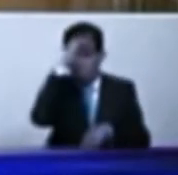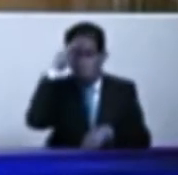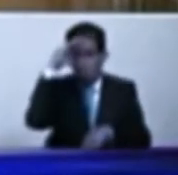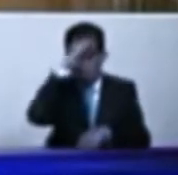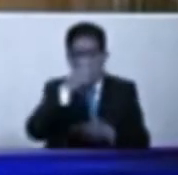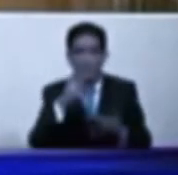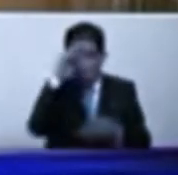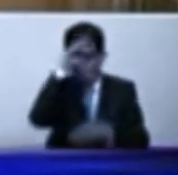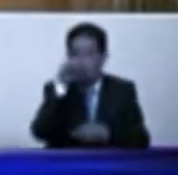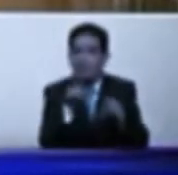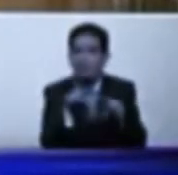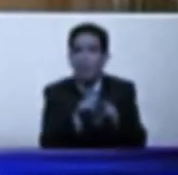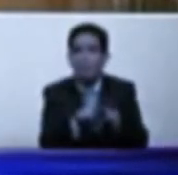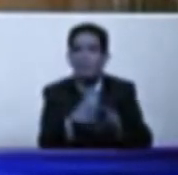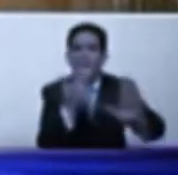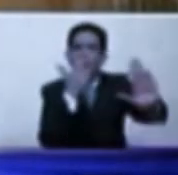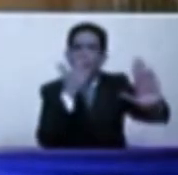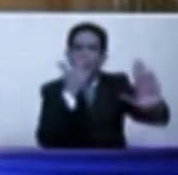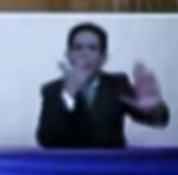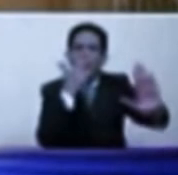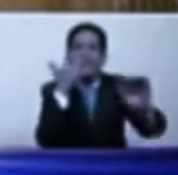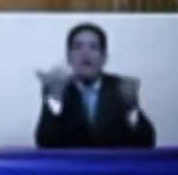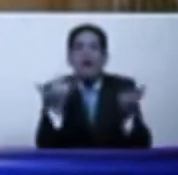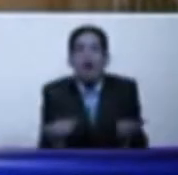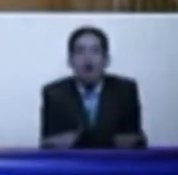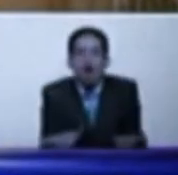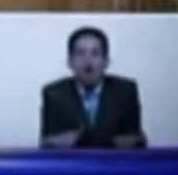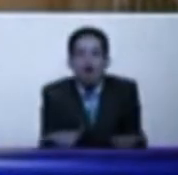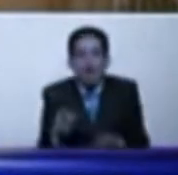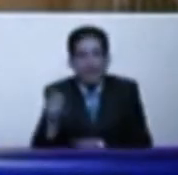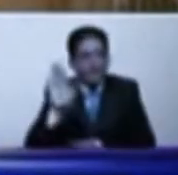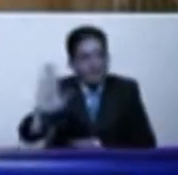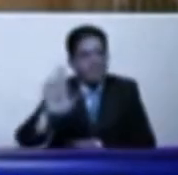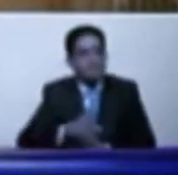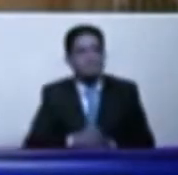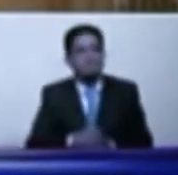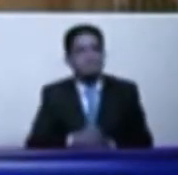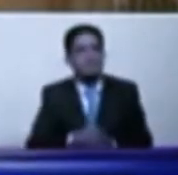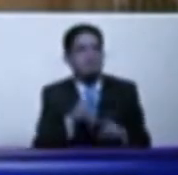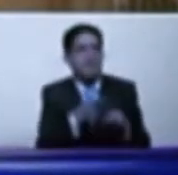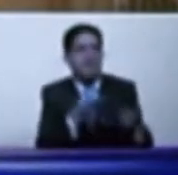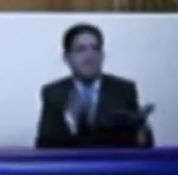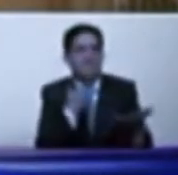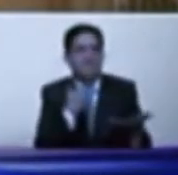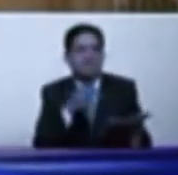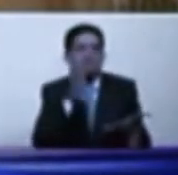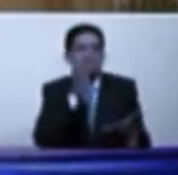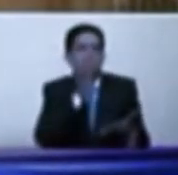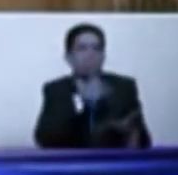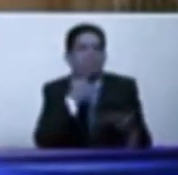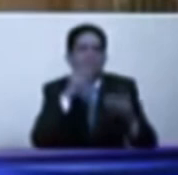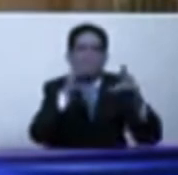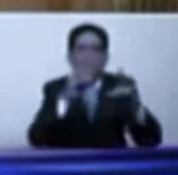tempos modernos. É isso. Não tem coragem e decisão próprias, porque é um fantoche. E decisão